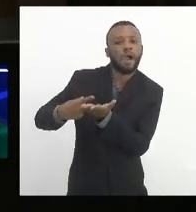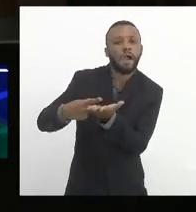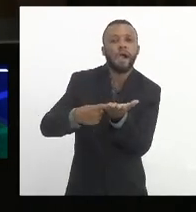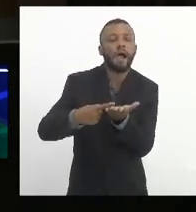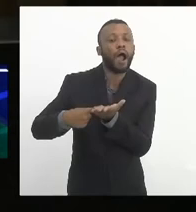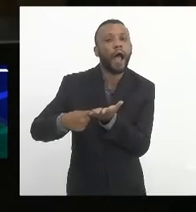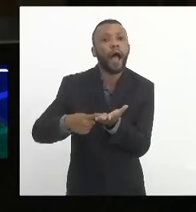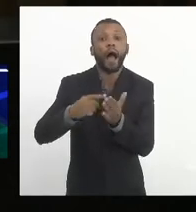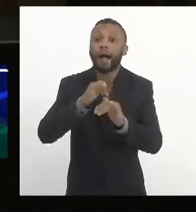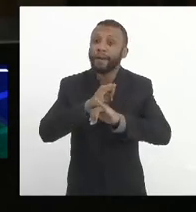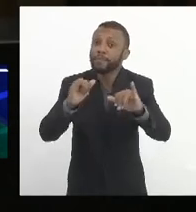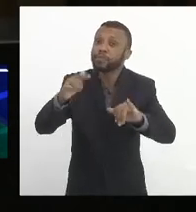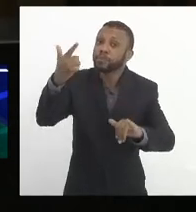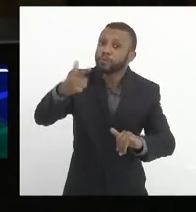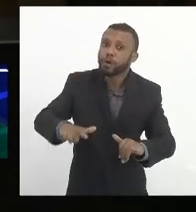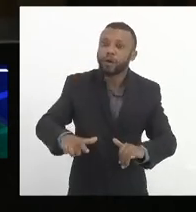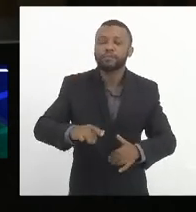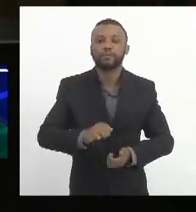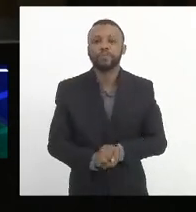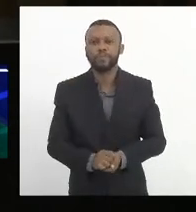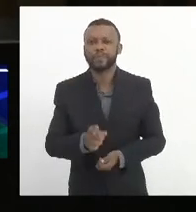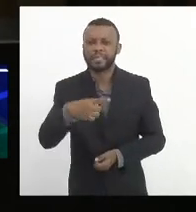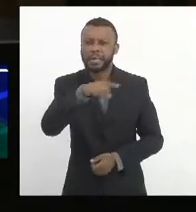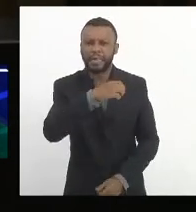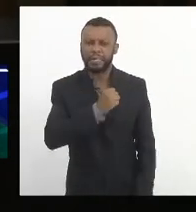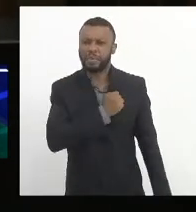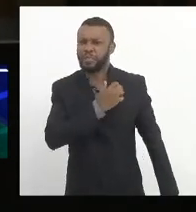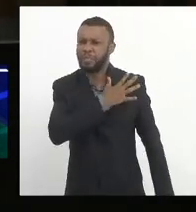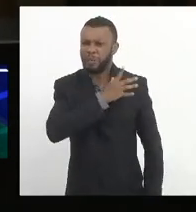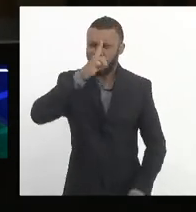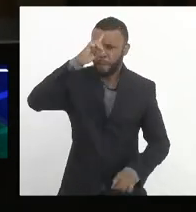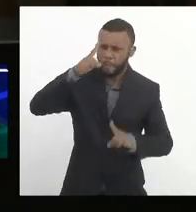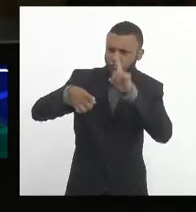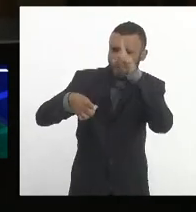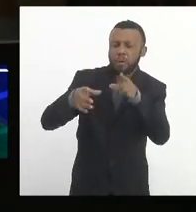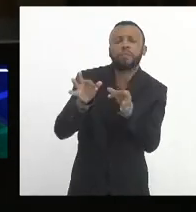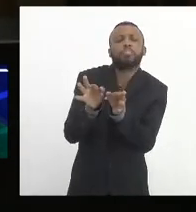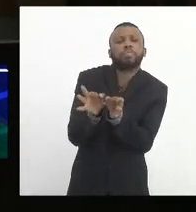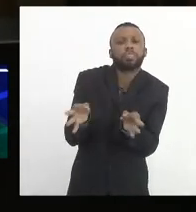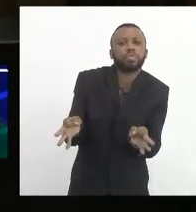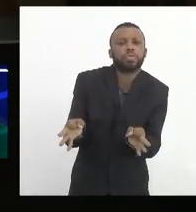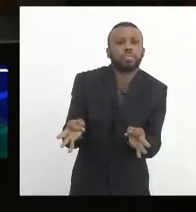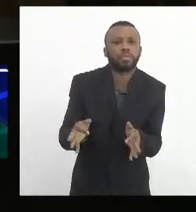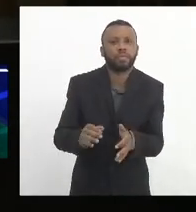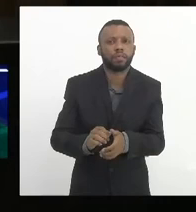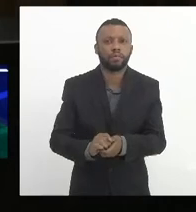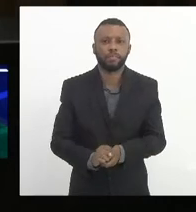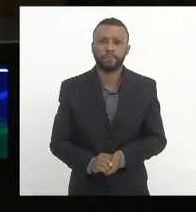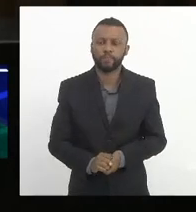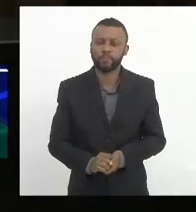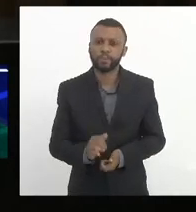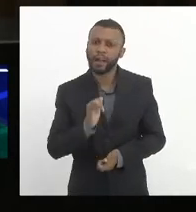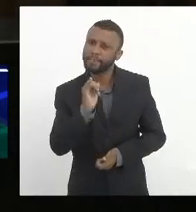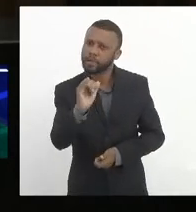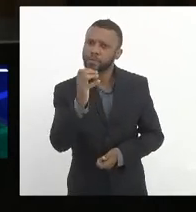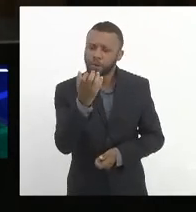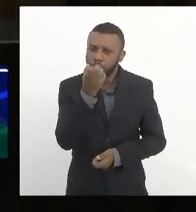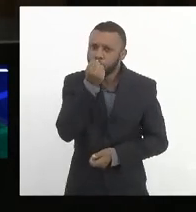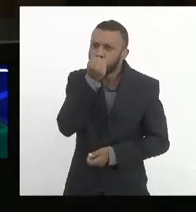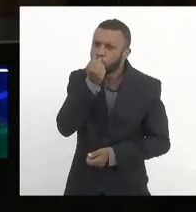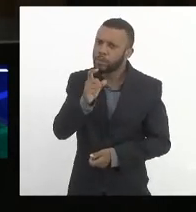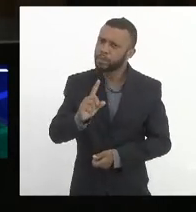repito desses tiranetes e e eu não vou me calar não